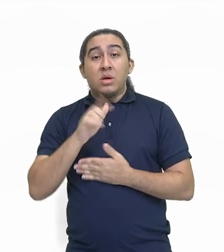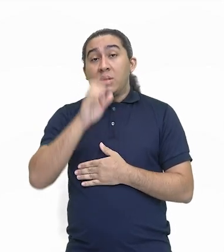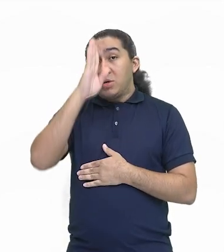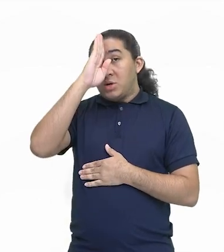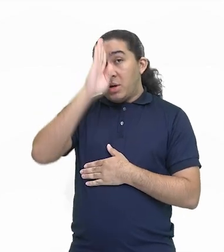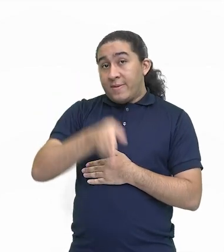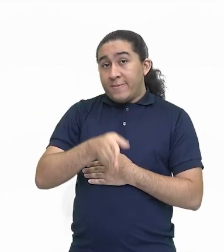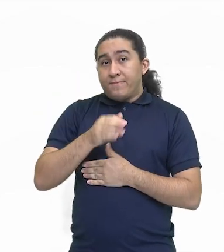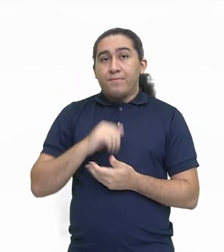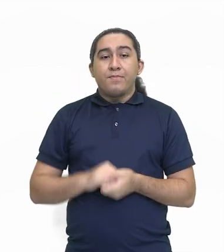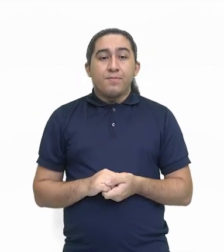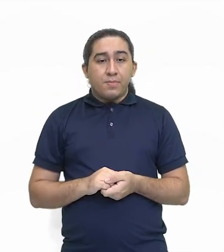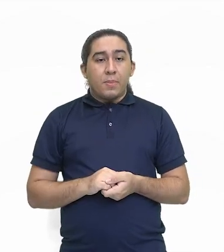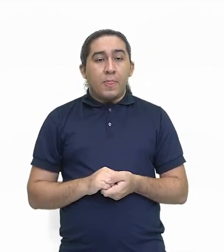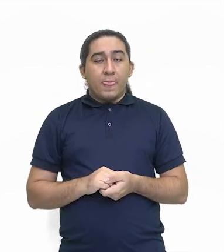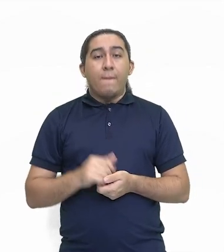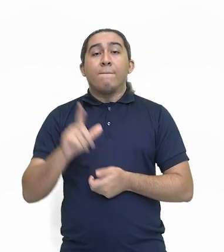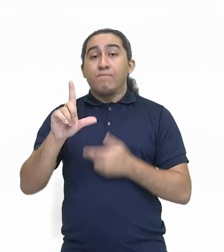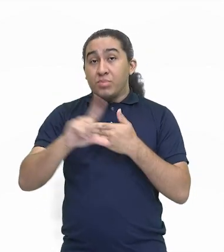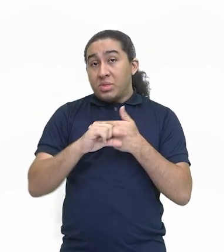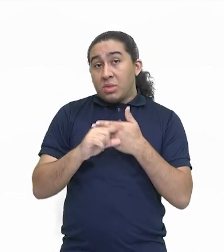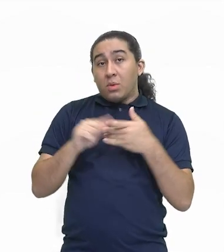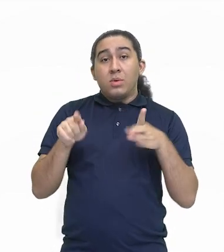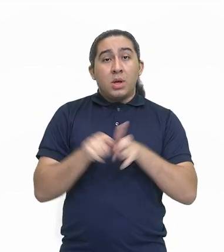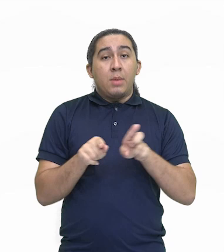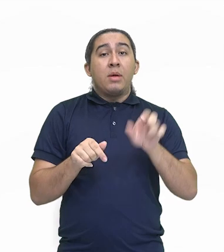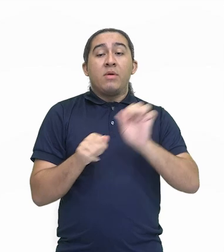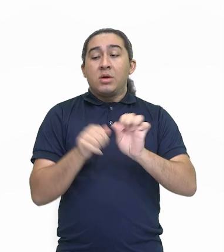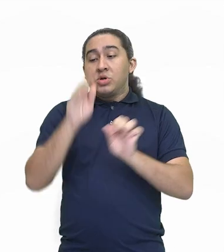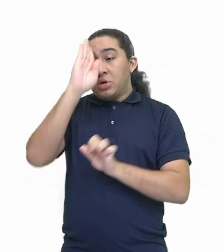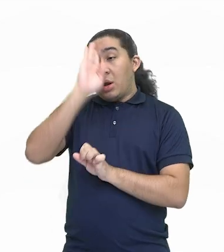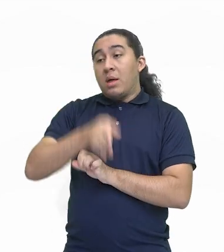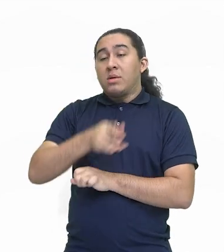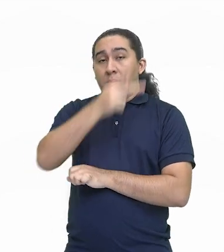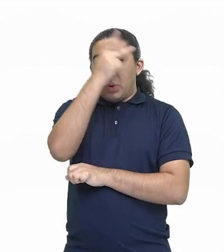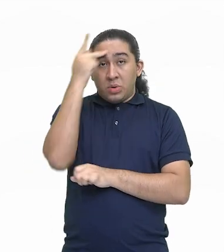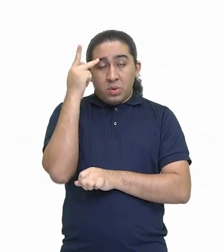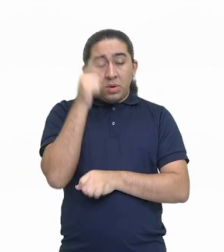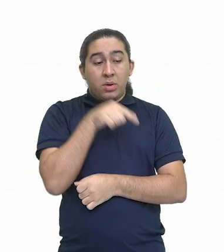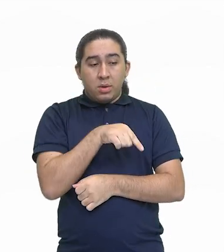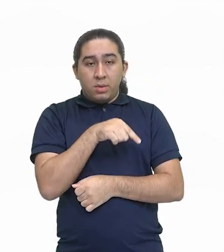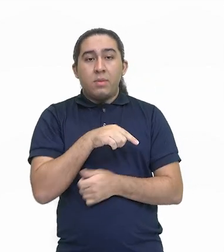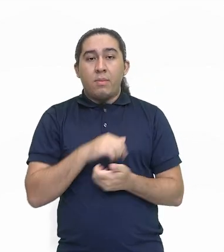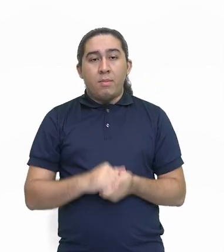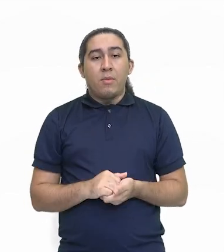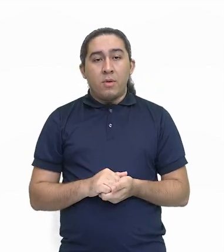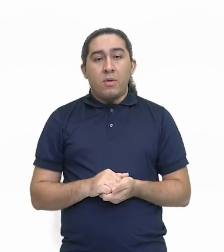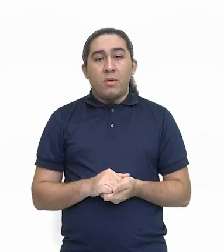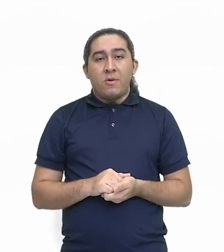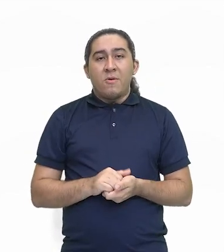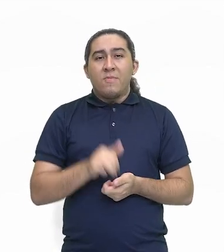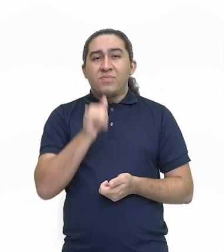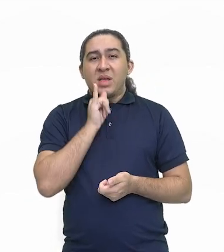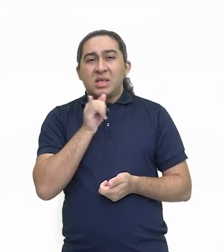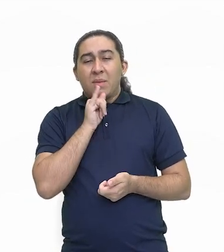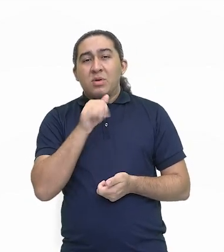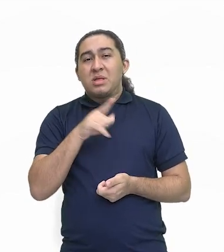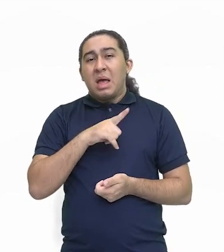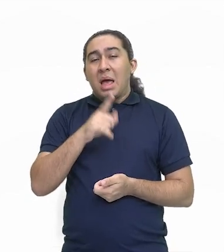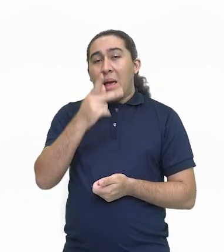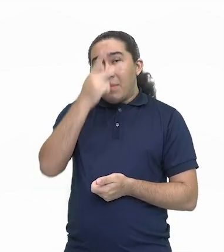o autor, o produtor do texto, ele vai direto na pessoa, né? Seu narigudo, né,